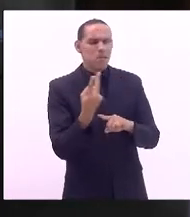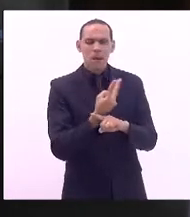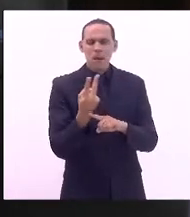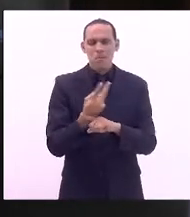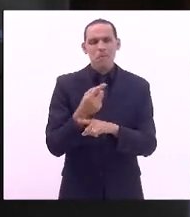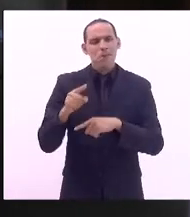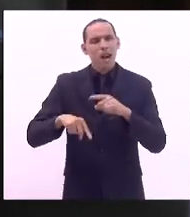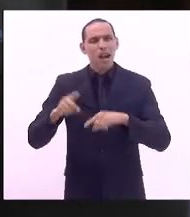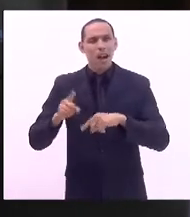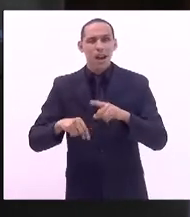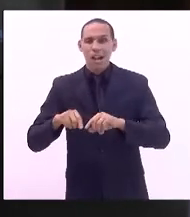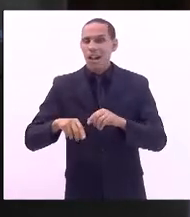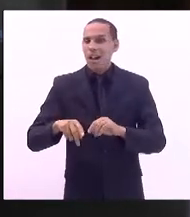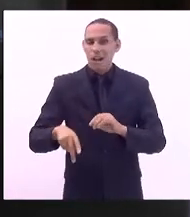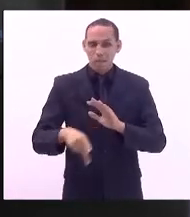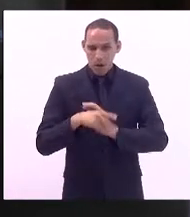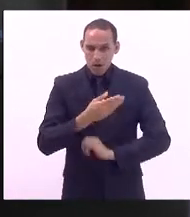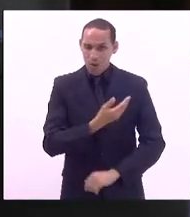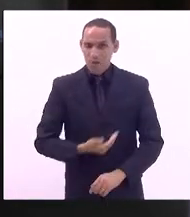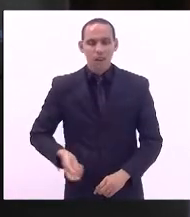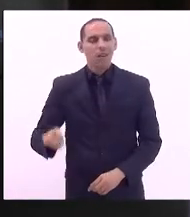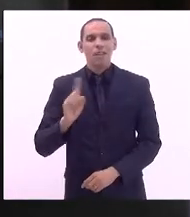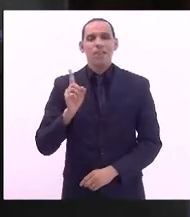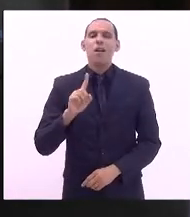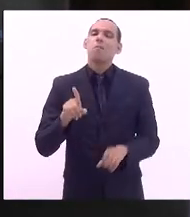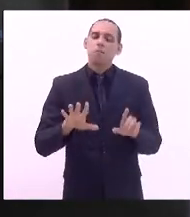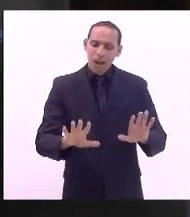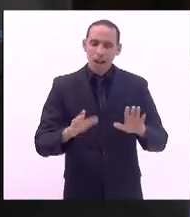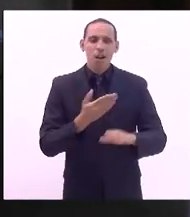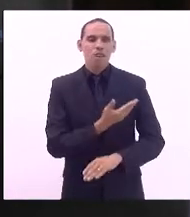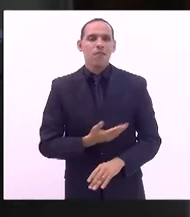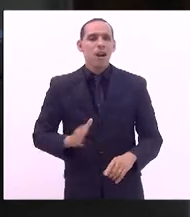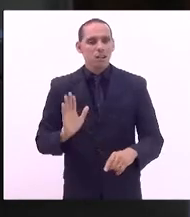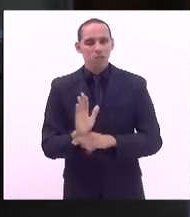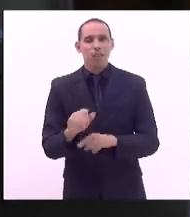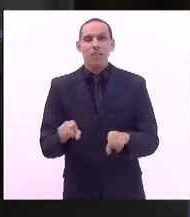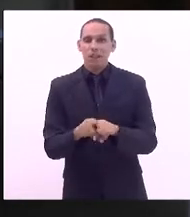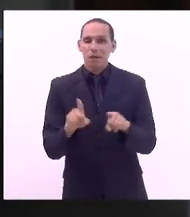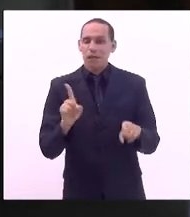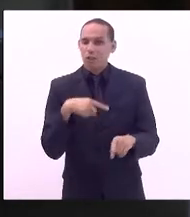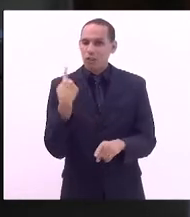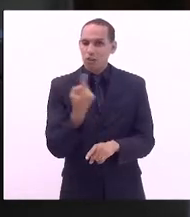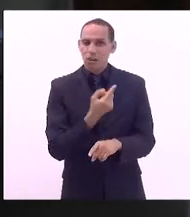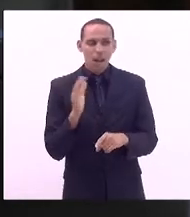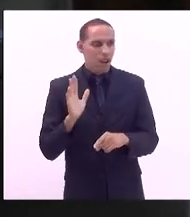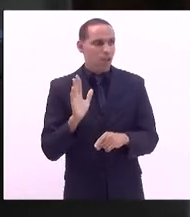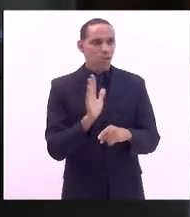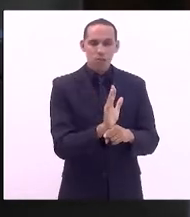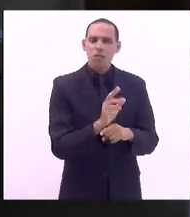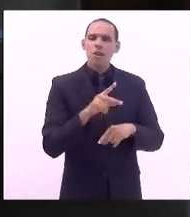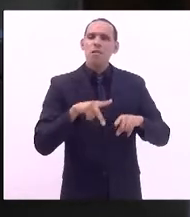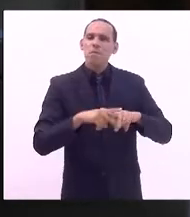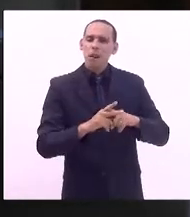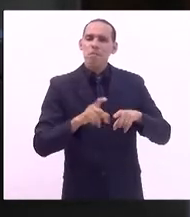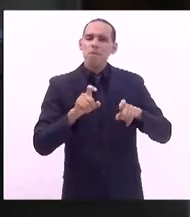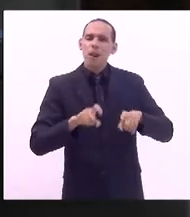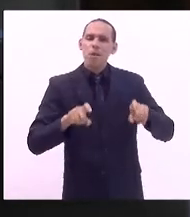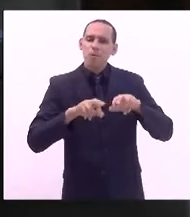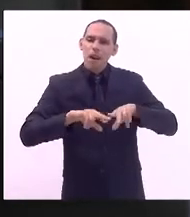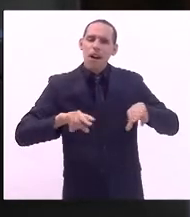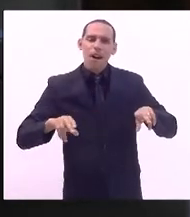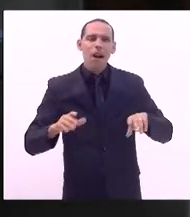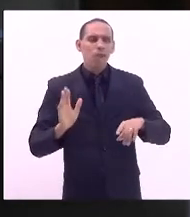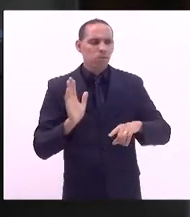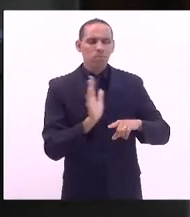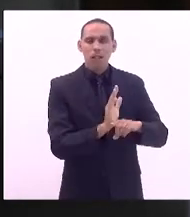material não foi do governo mas também tivemos apoio do governo mas nós fomos atrás de equipamentos eu tive que o